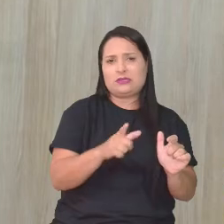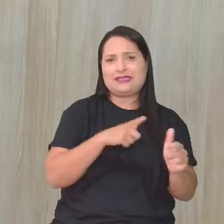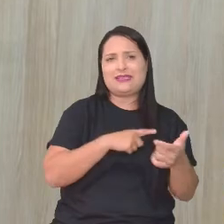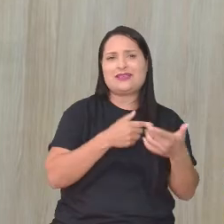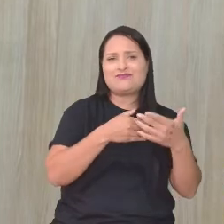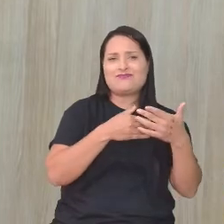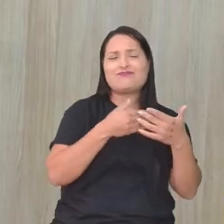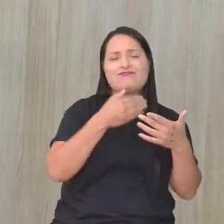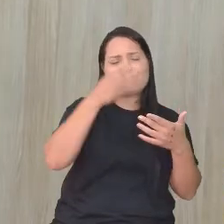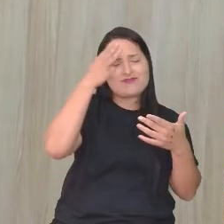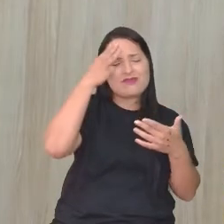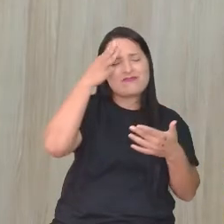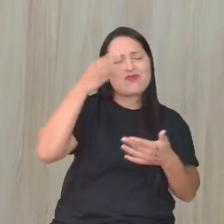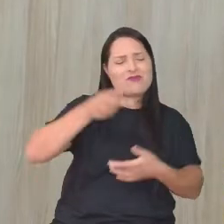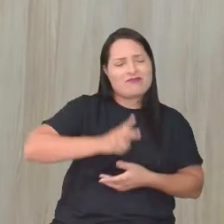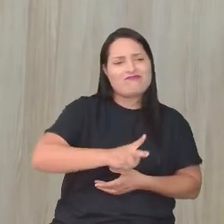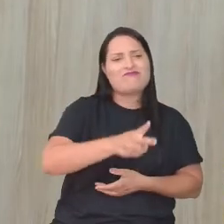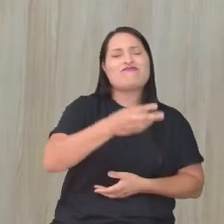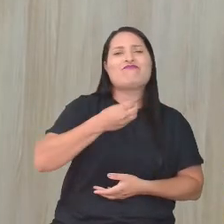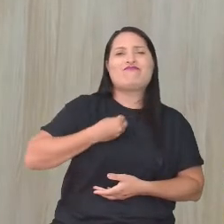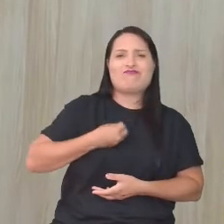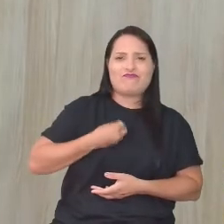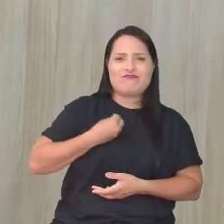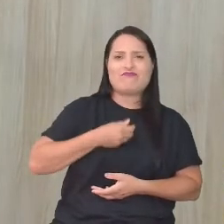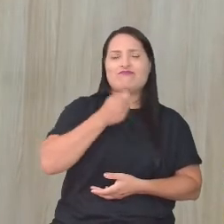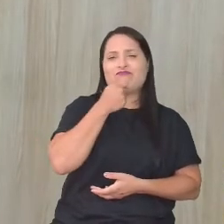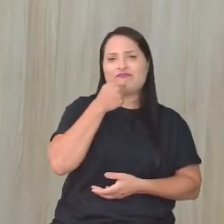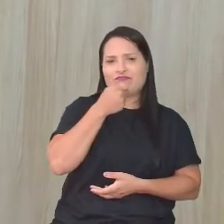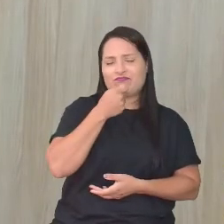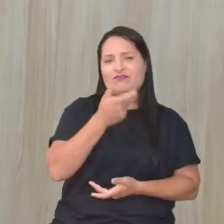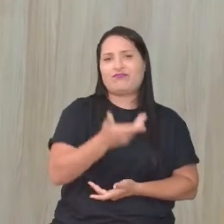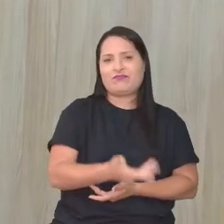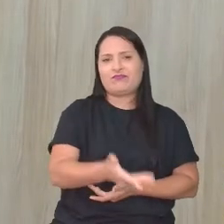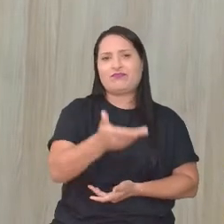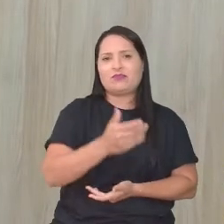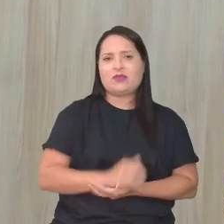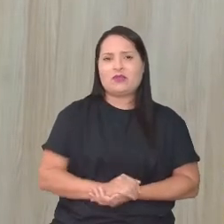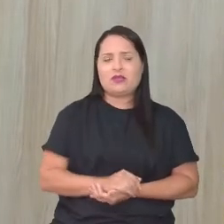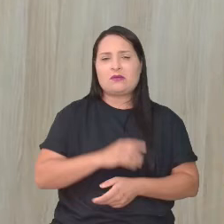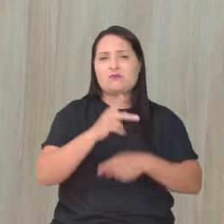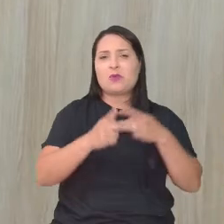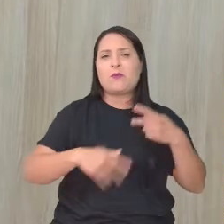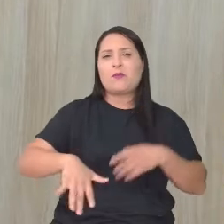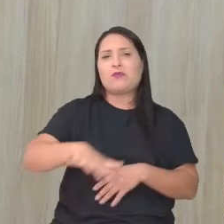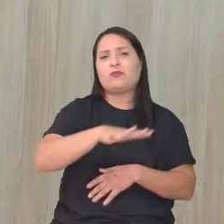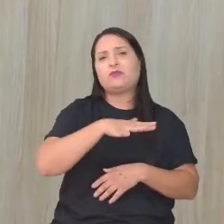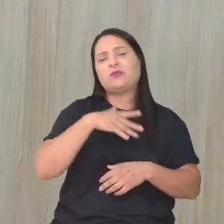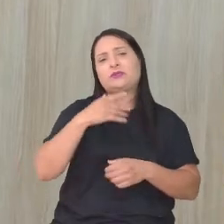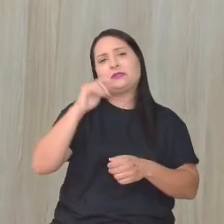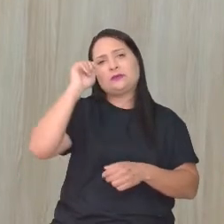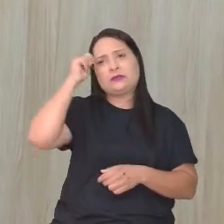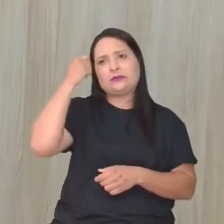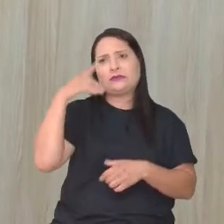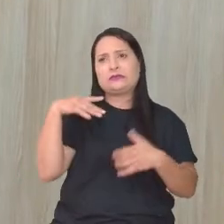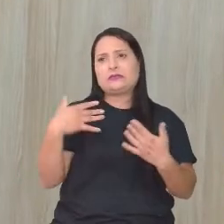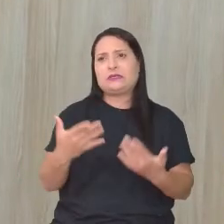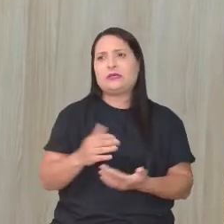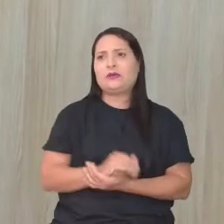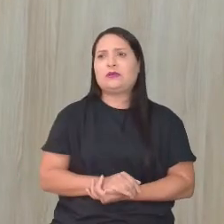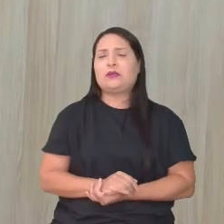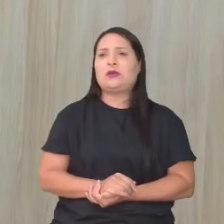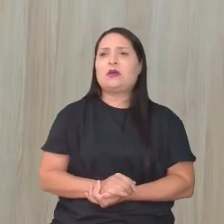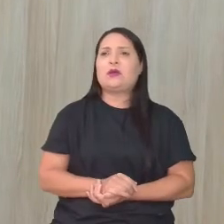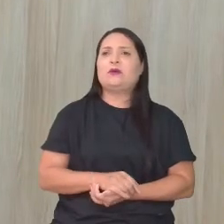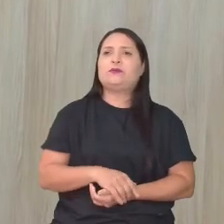essa memória, né? Essa questão aí da população negra. Então, veja aí, a Senzala Velha do